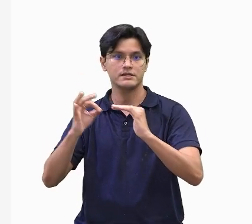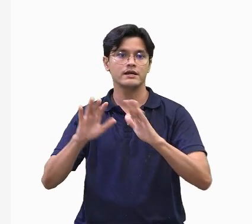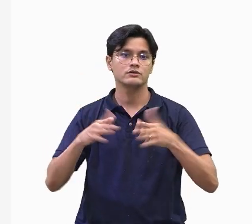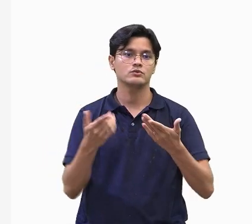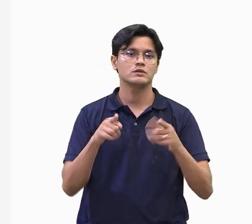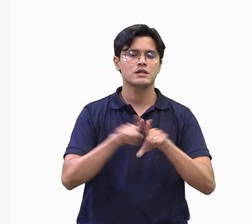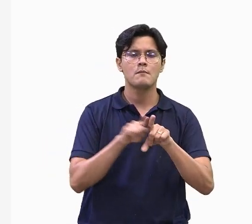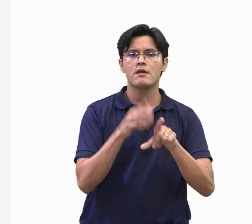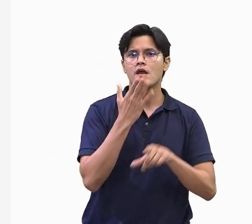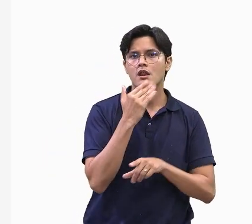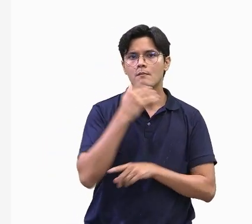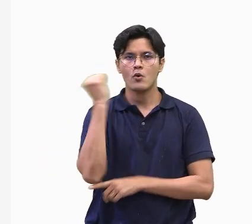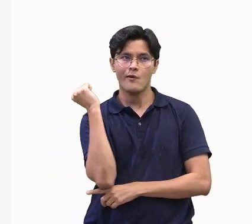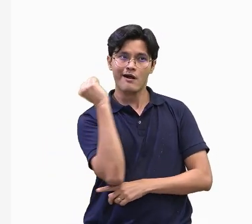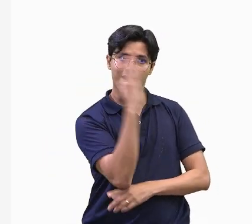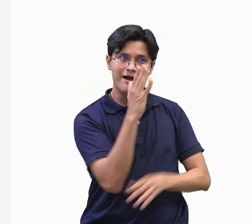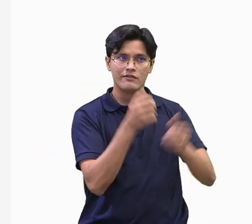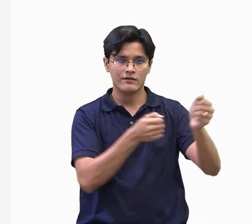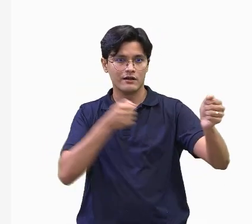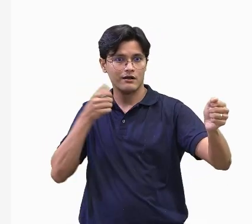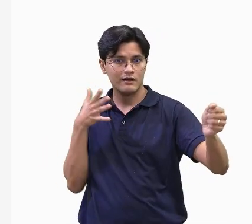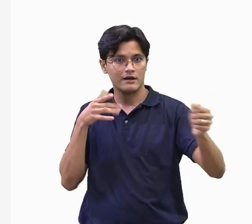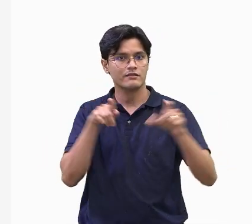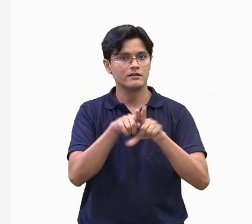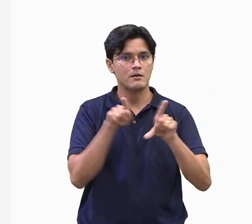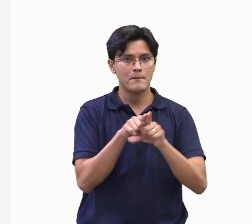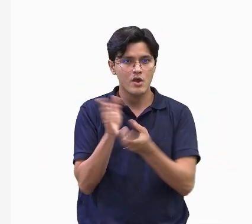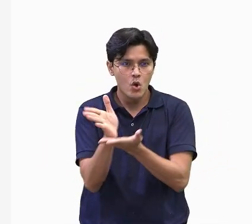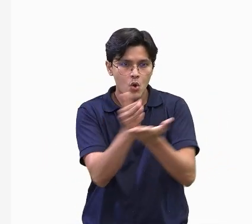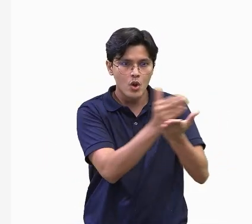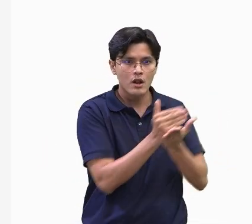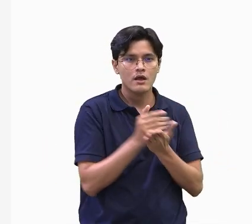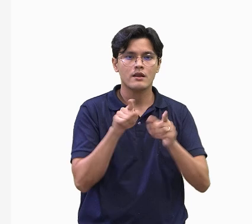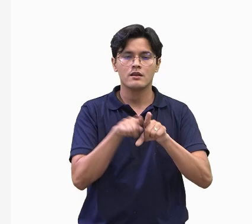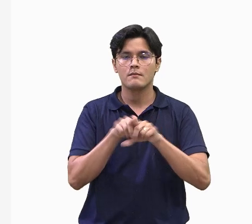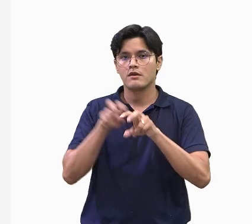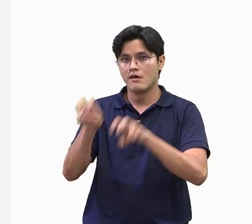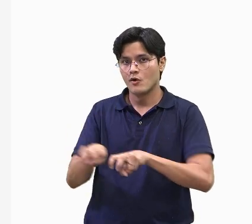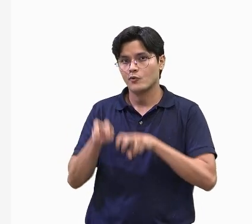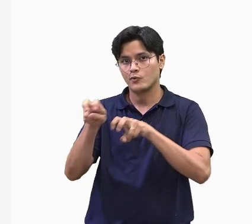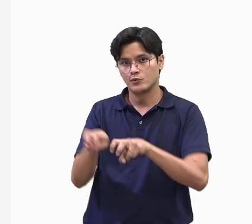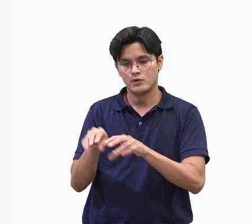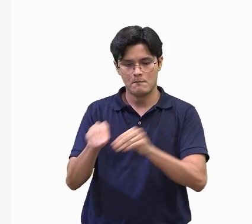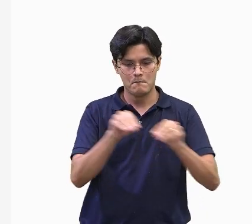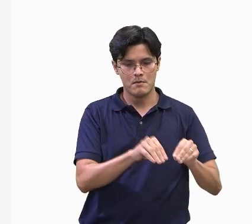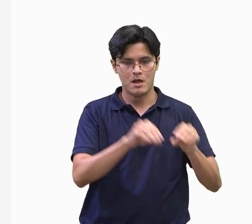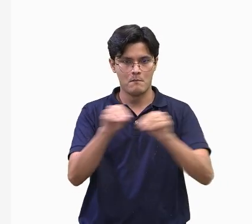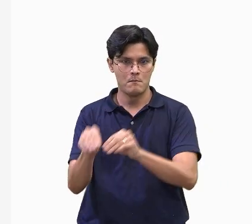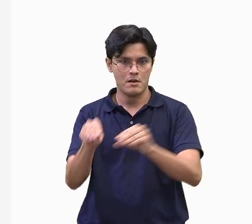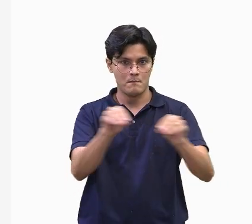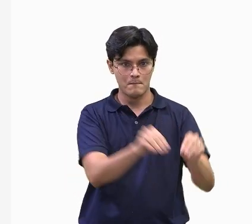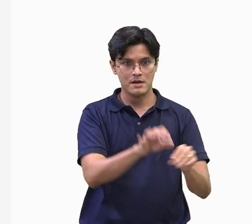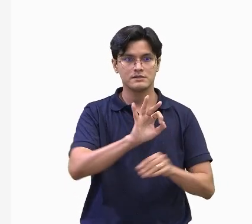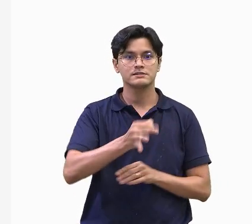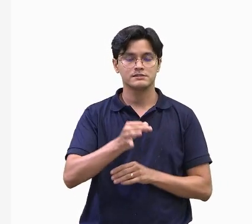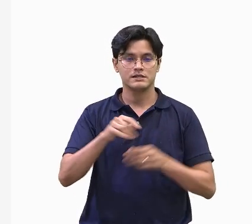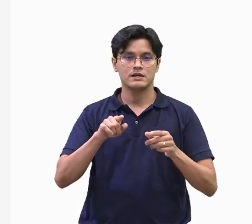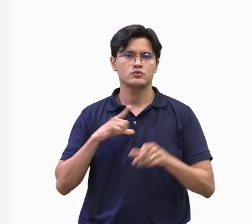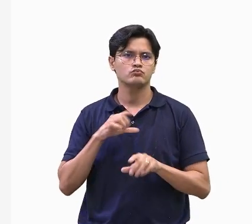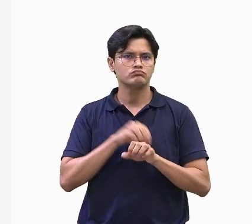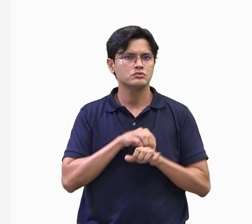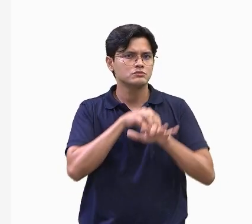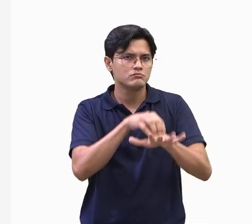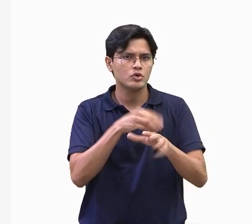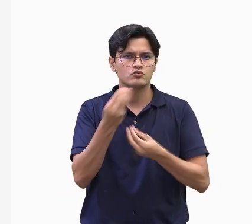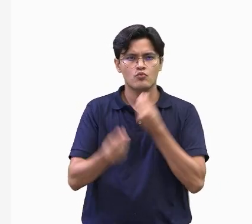roça. E acabam se transportando usando canoas que são escavadas em troncos de árvores, trilhas estreitas a